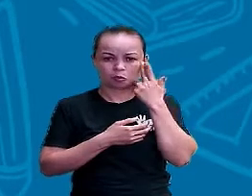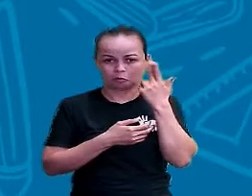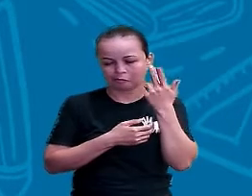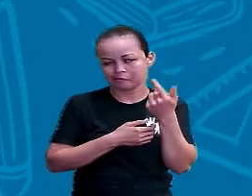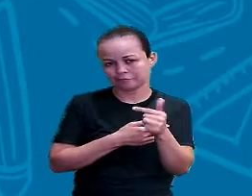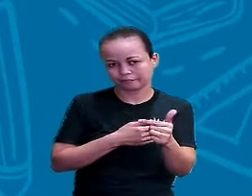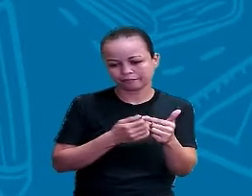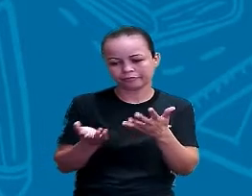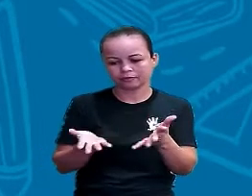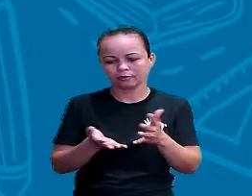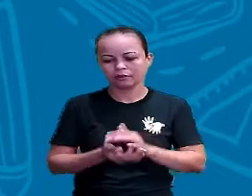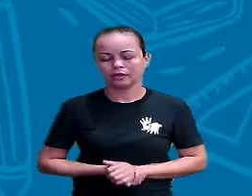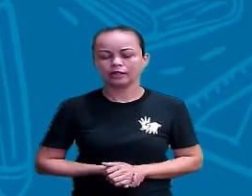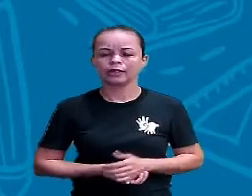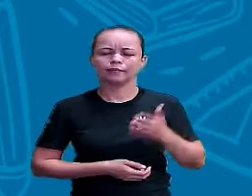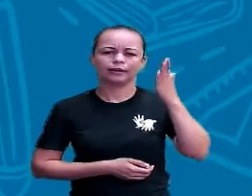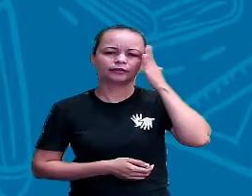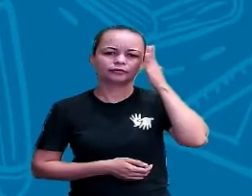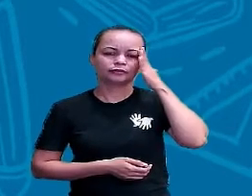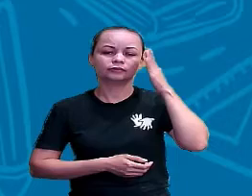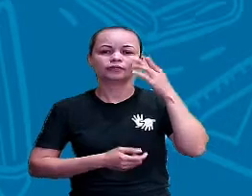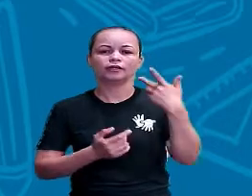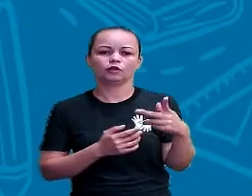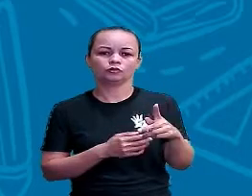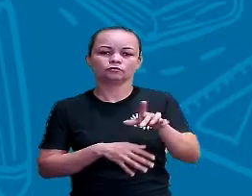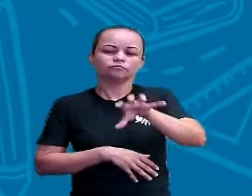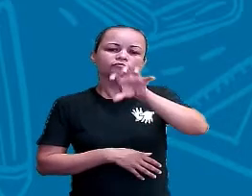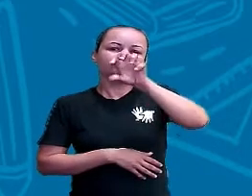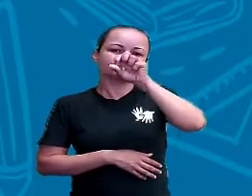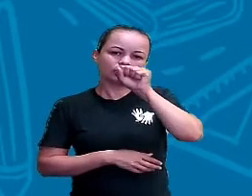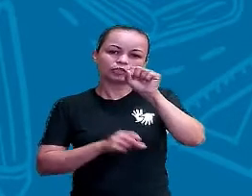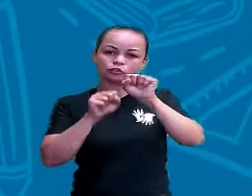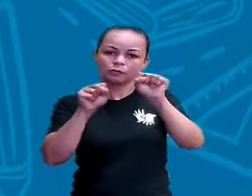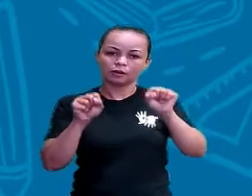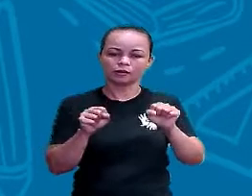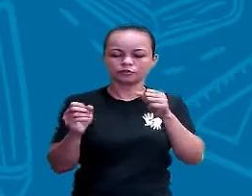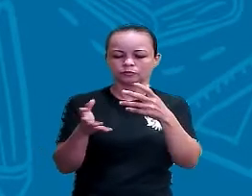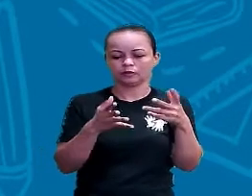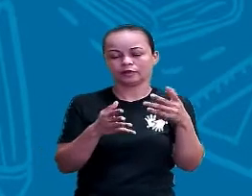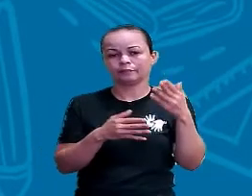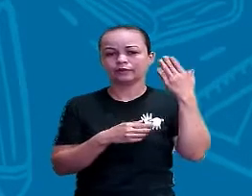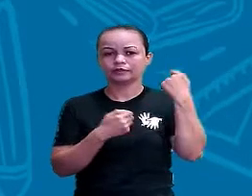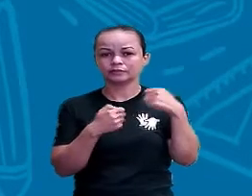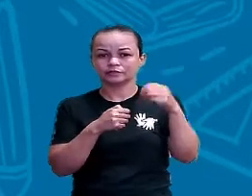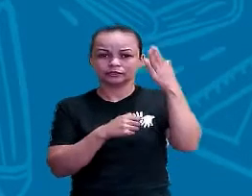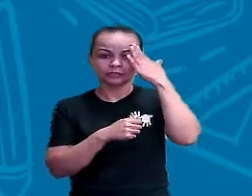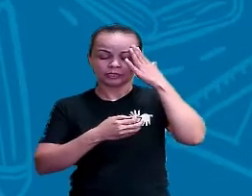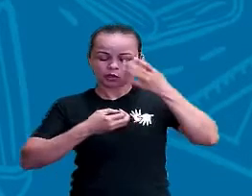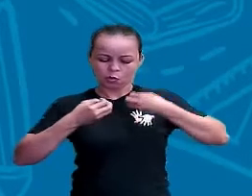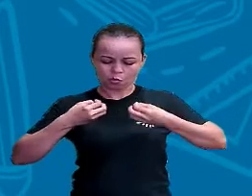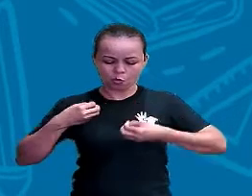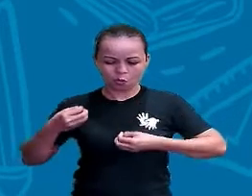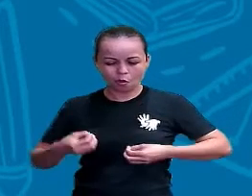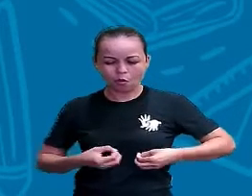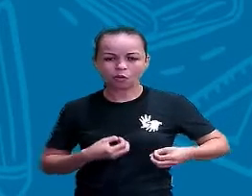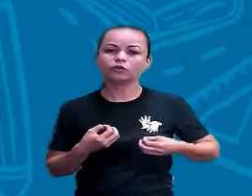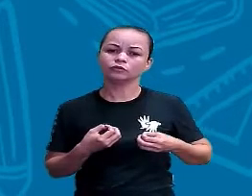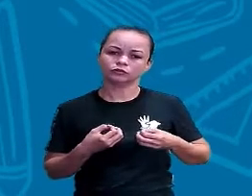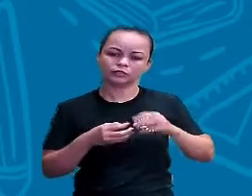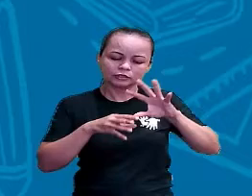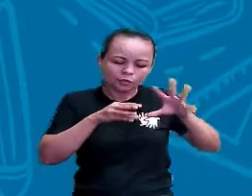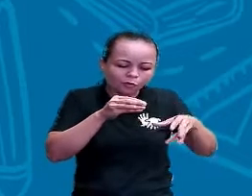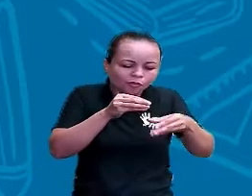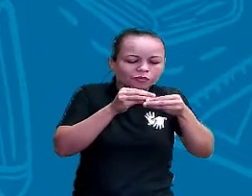E para entender o sistema respiratório, a gente tem que saber, tem que entender, quais são os órgãos, os principais órgãos que